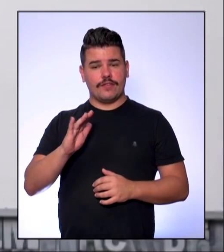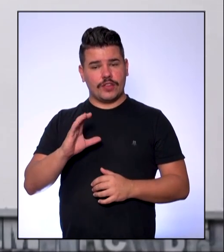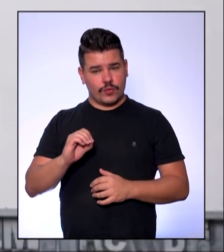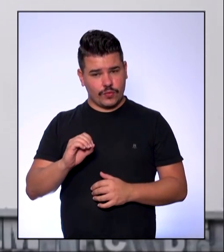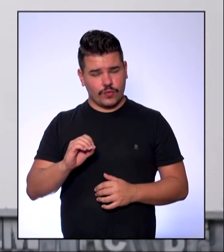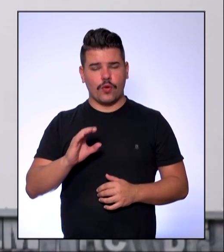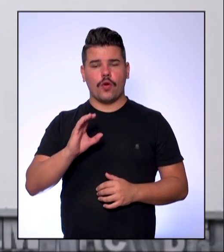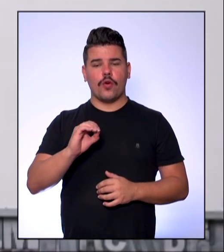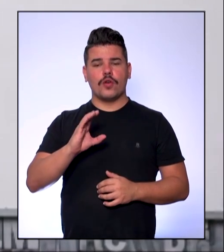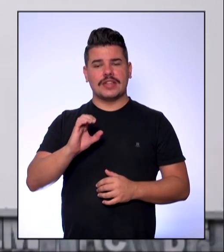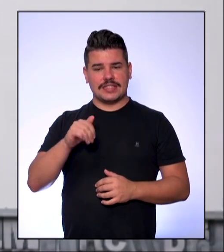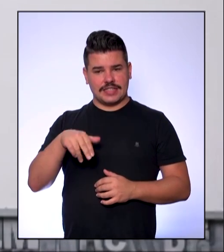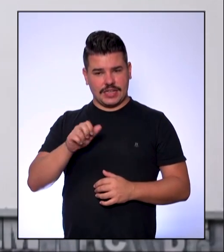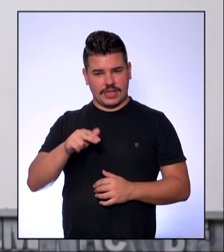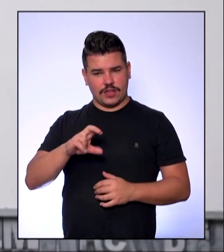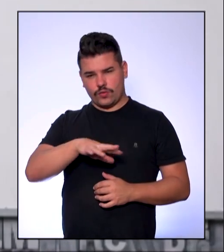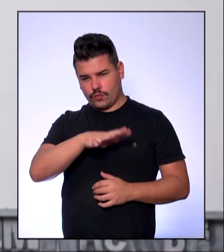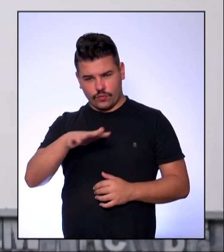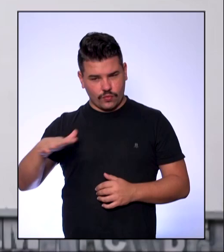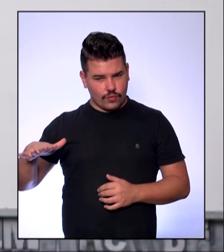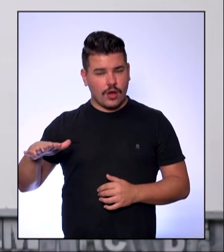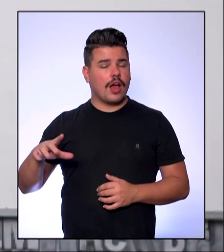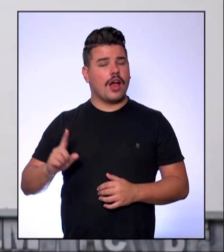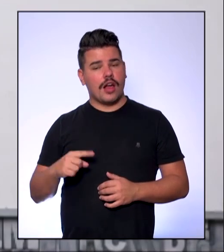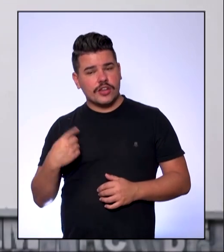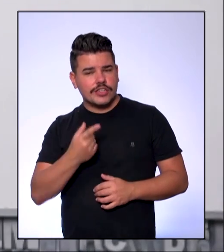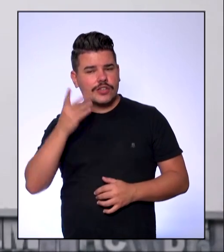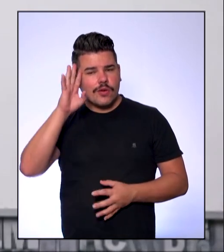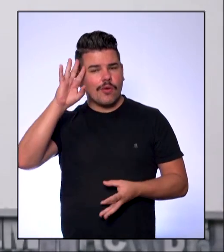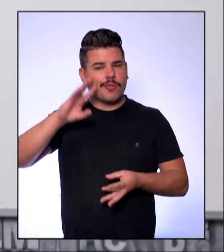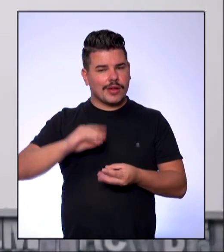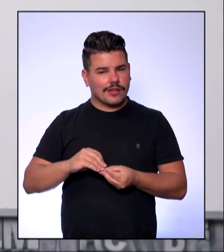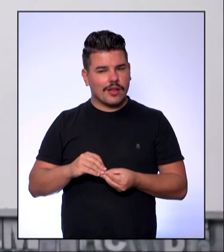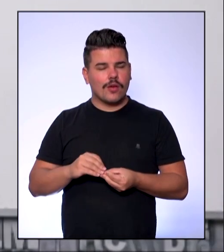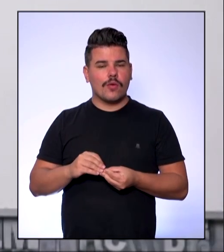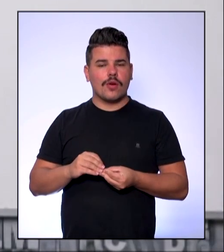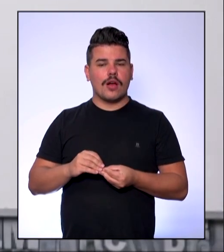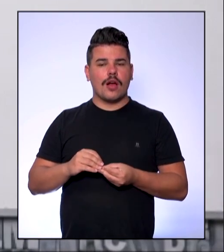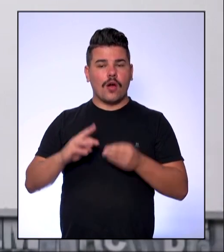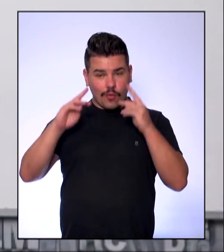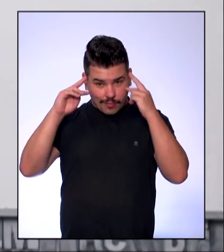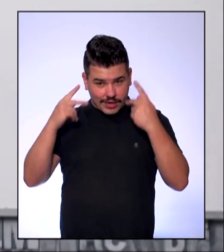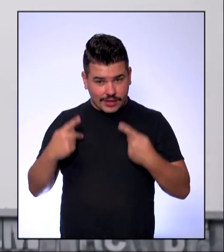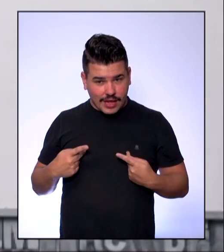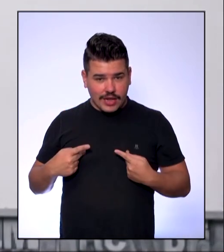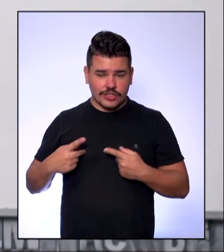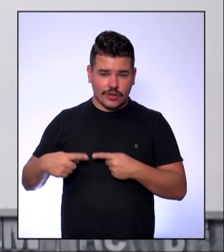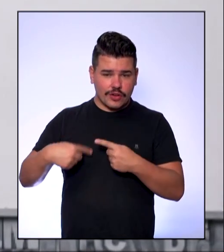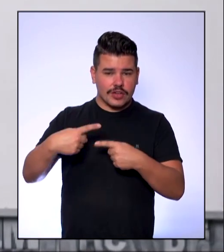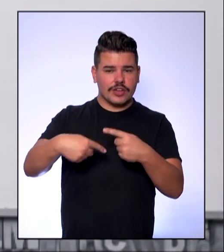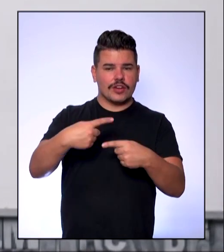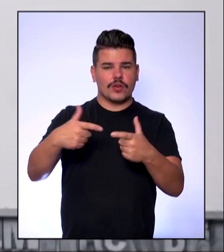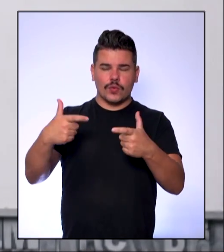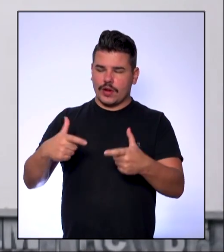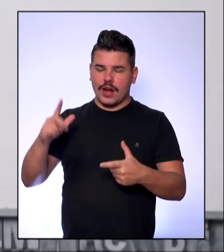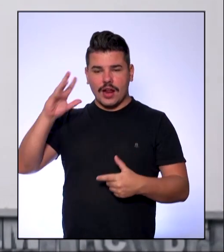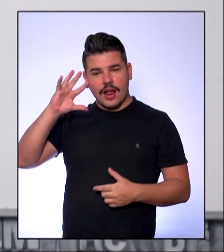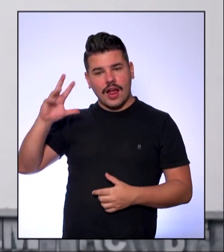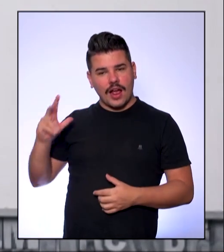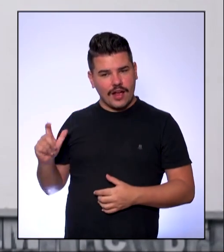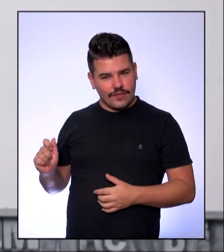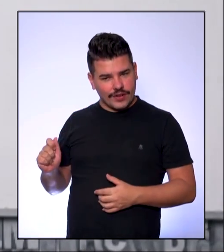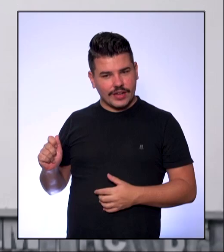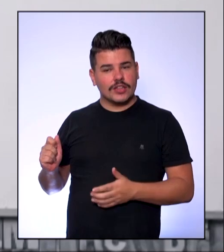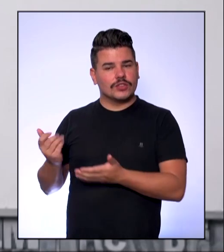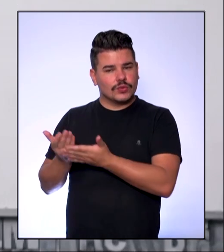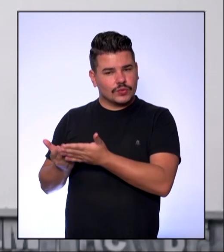Nós compreendemos a origem da humanidade na África, devido ali aos estudos em